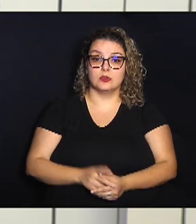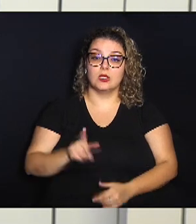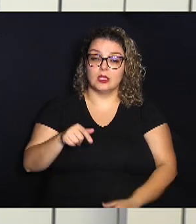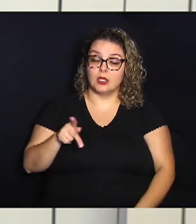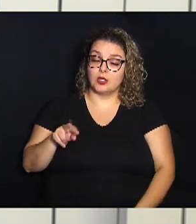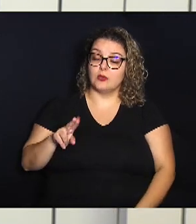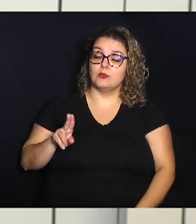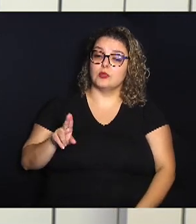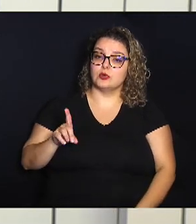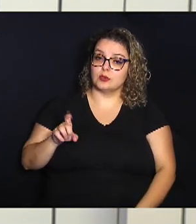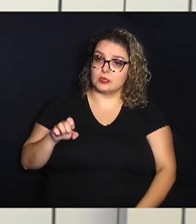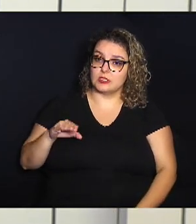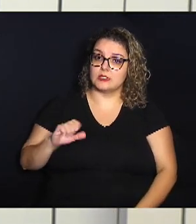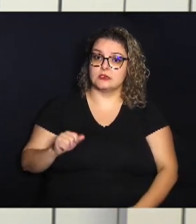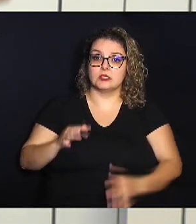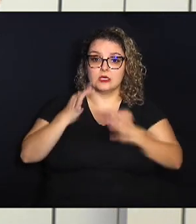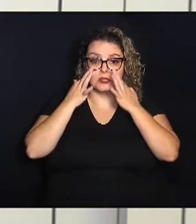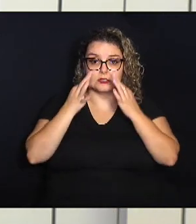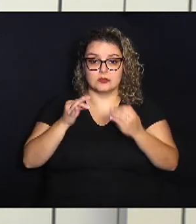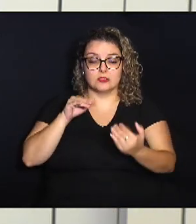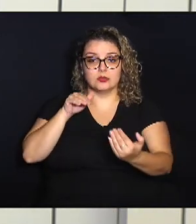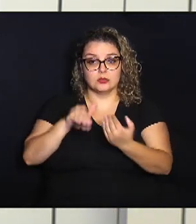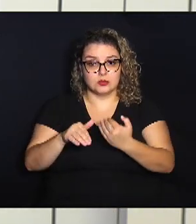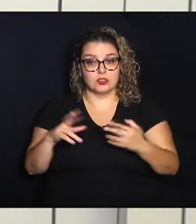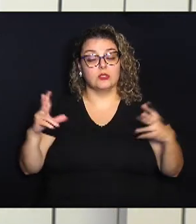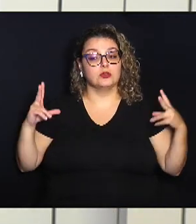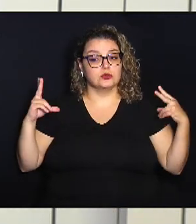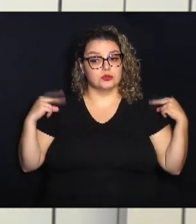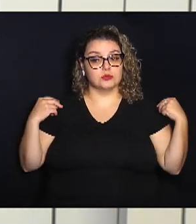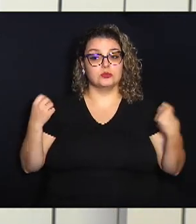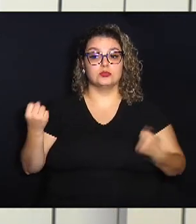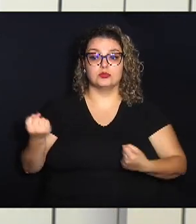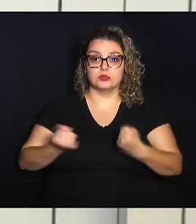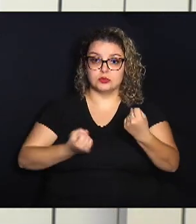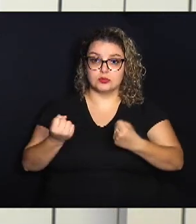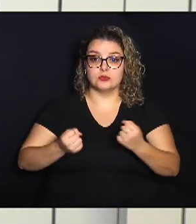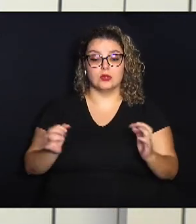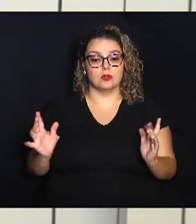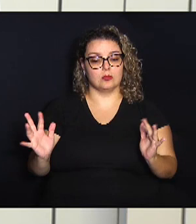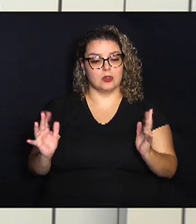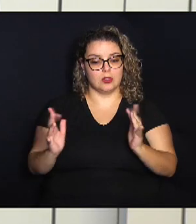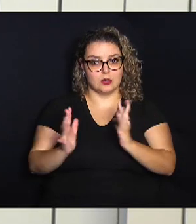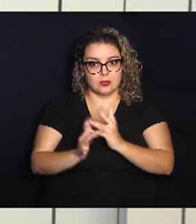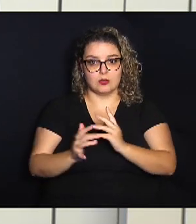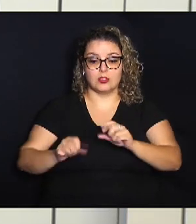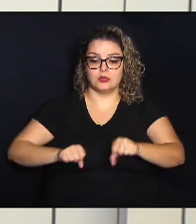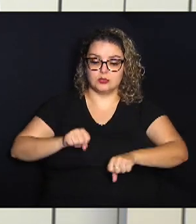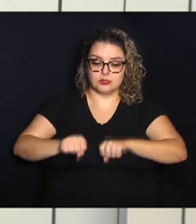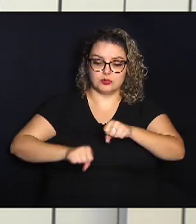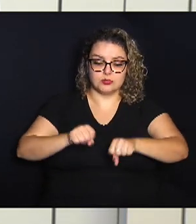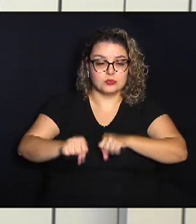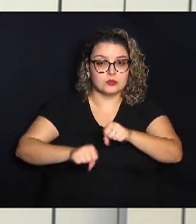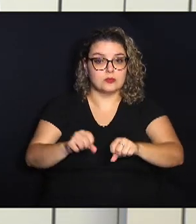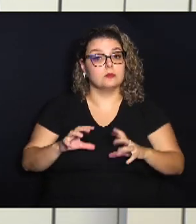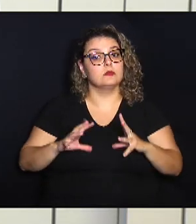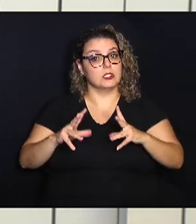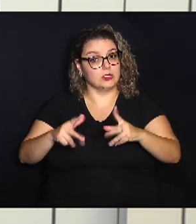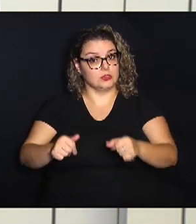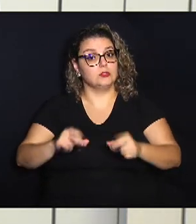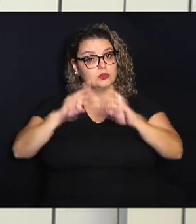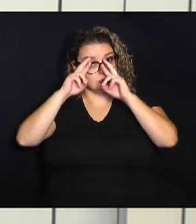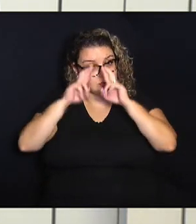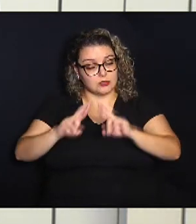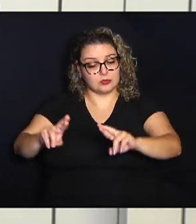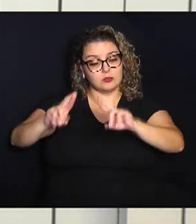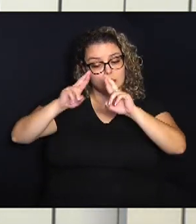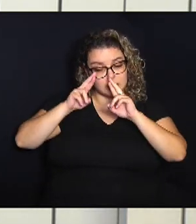a atenção no trânsito, tanto dos motoristas como dos pedestres, dos ciclistas, para todo mundo se respeitar e